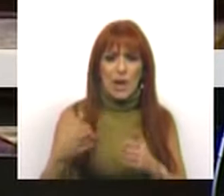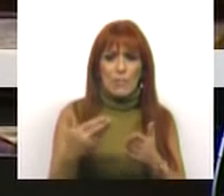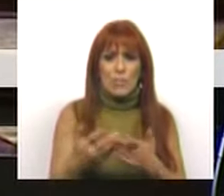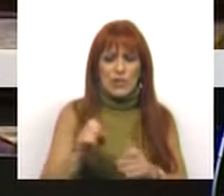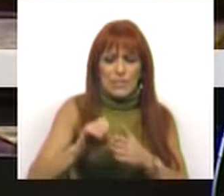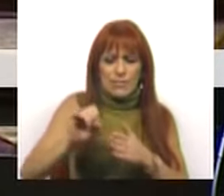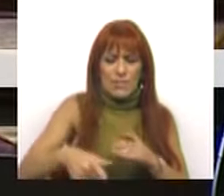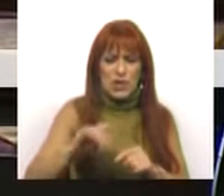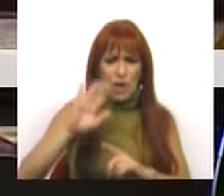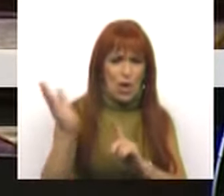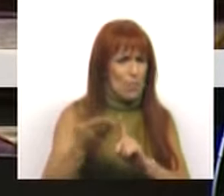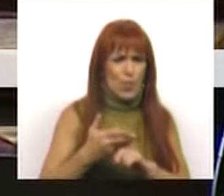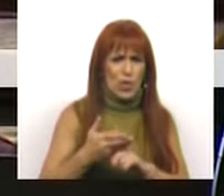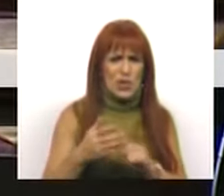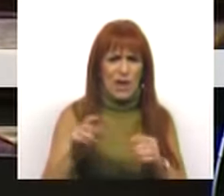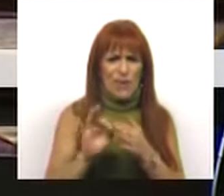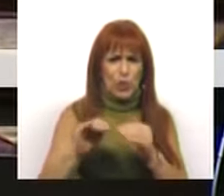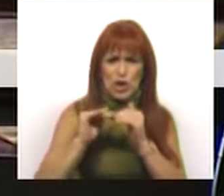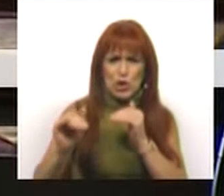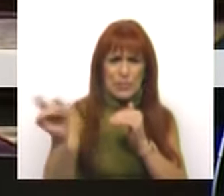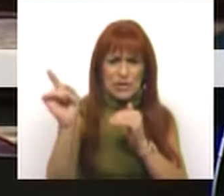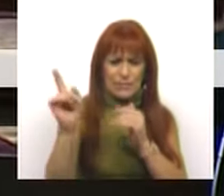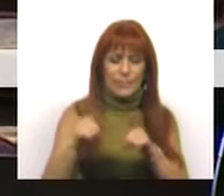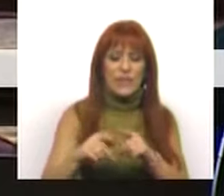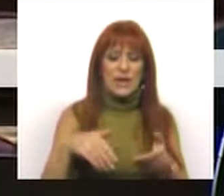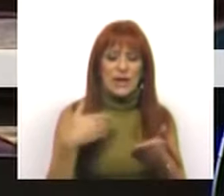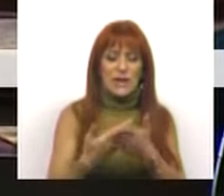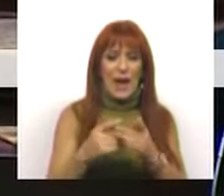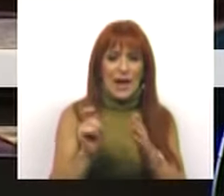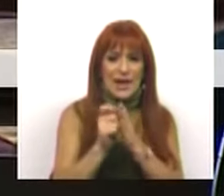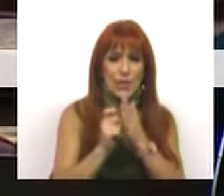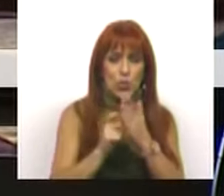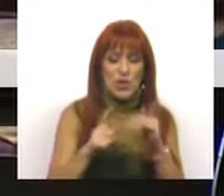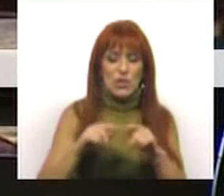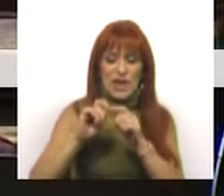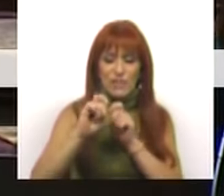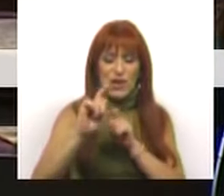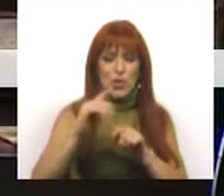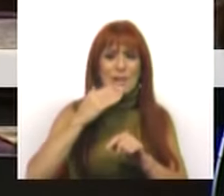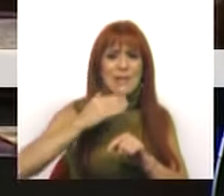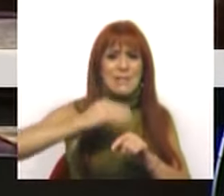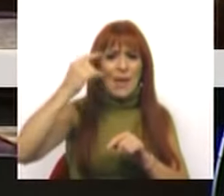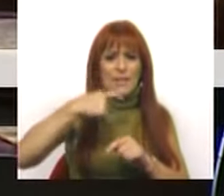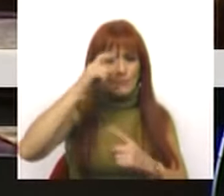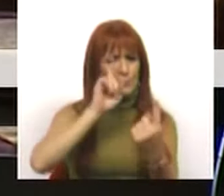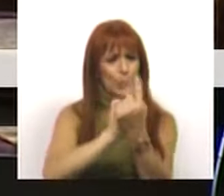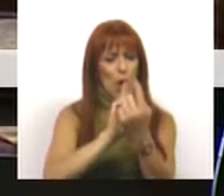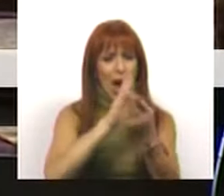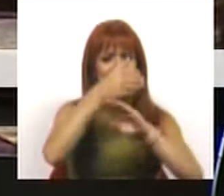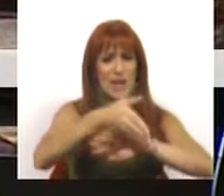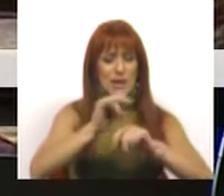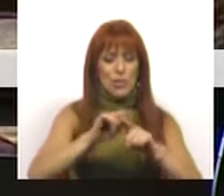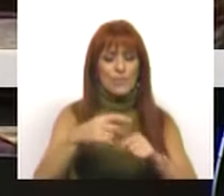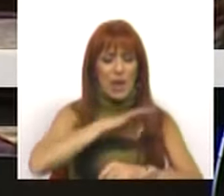propomos a eliminação das penalizações do fator de sustentabilidade, estabelecimento de critérios para a definição de uma idade personalizada de acesso